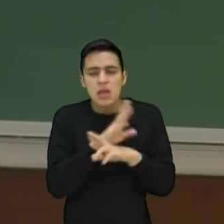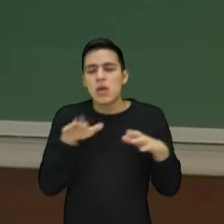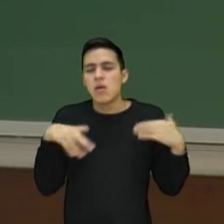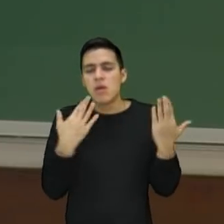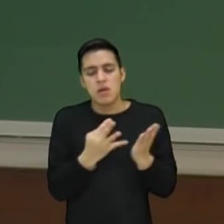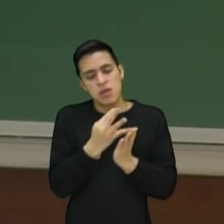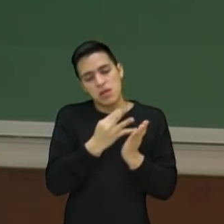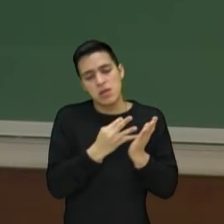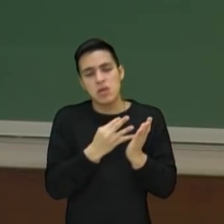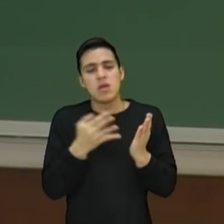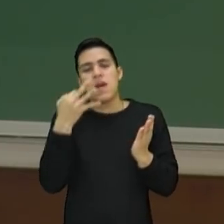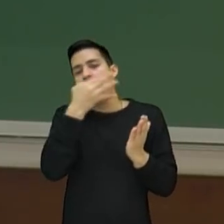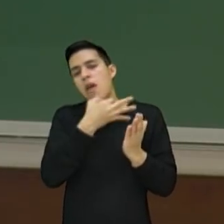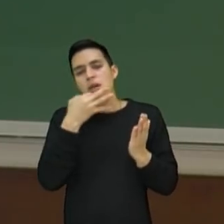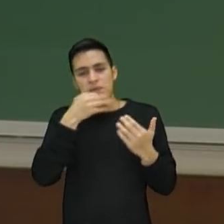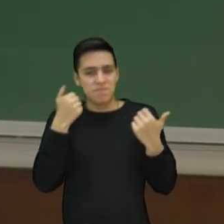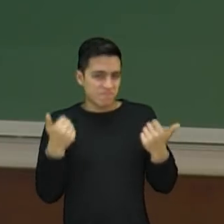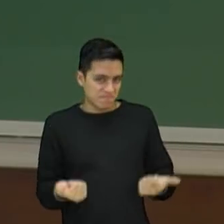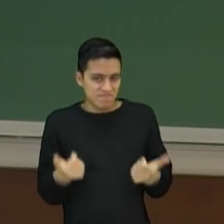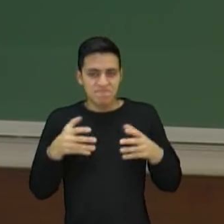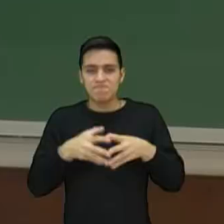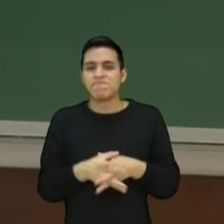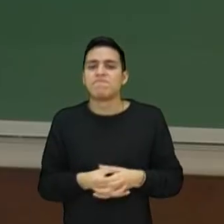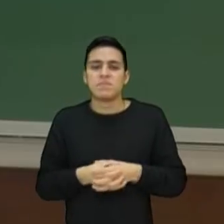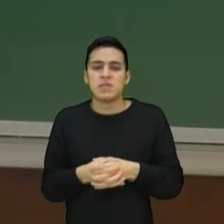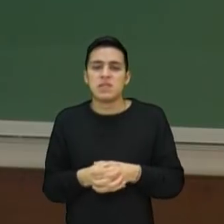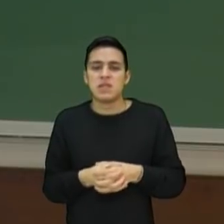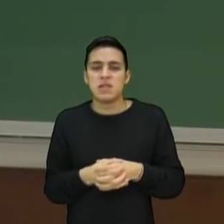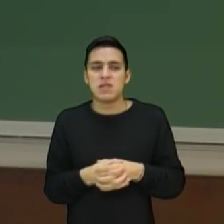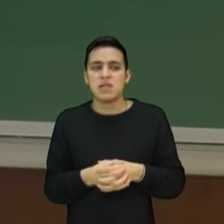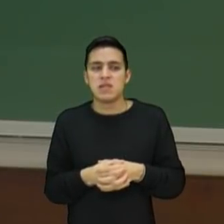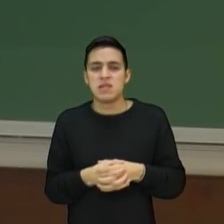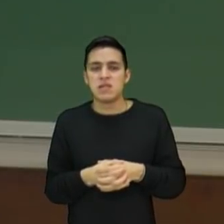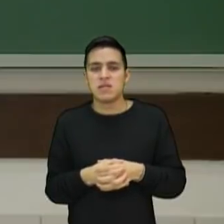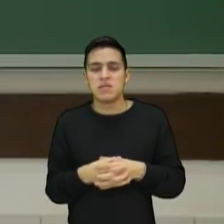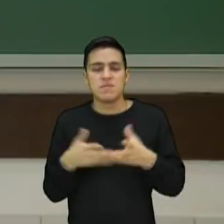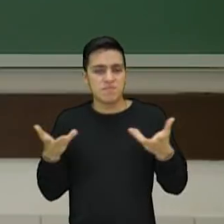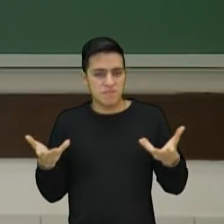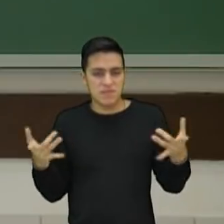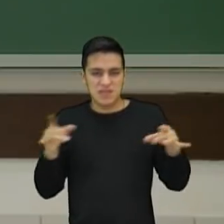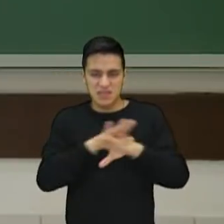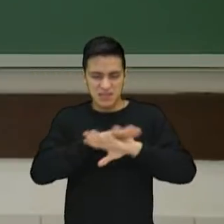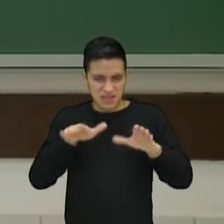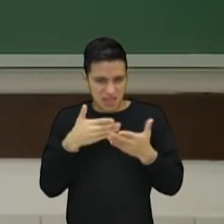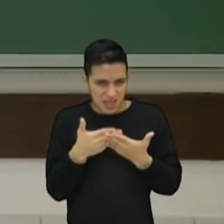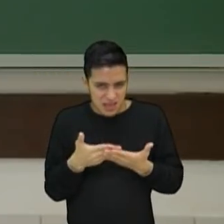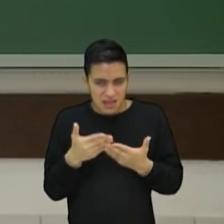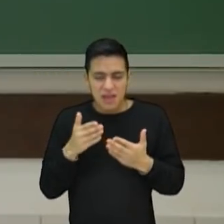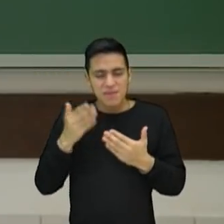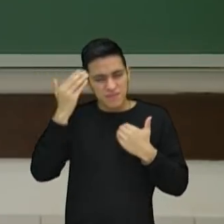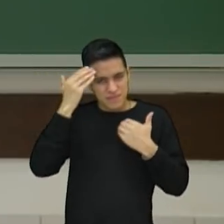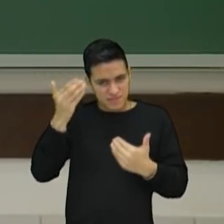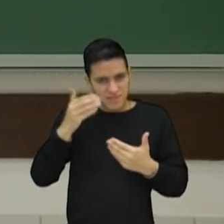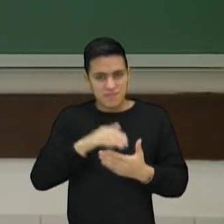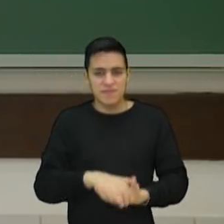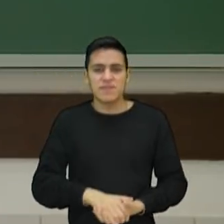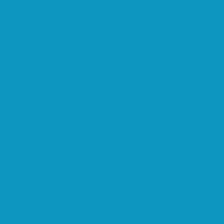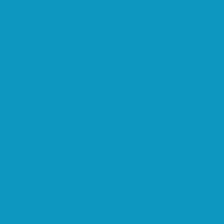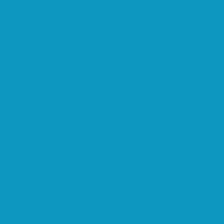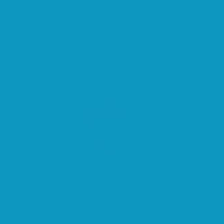no texto argumentativo, certo? Com isso, né, fechamos nossa aula. Muito obrigado.